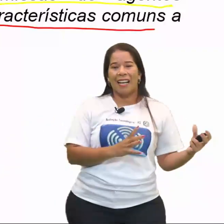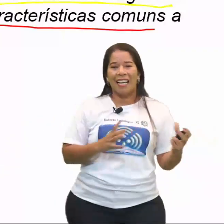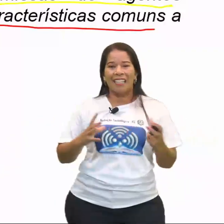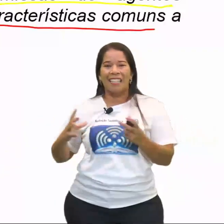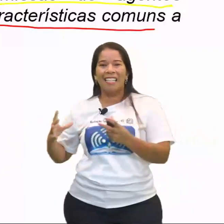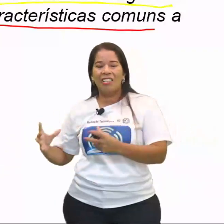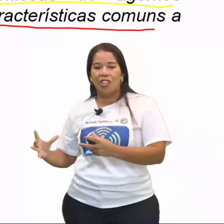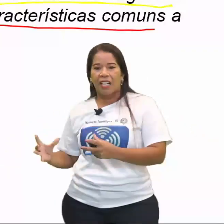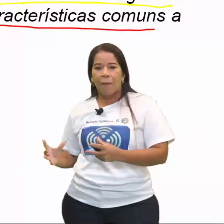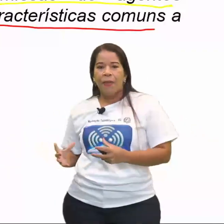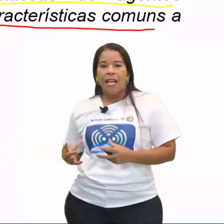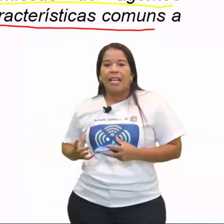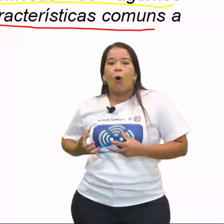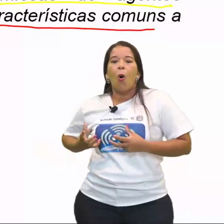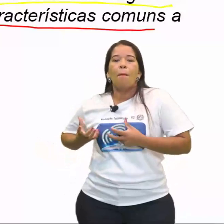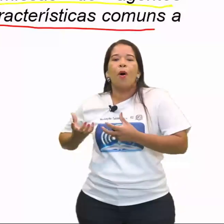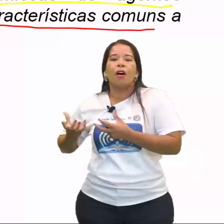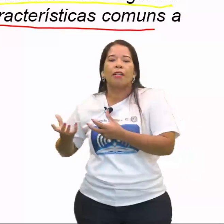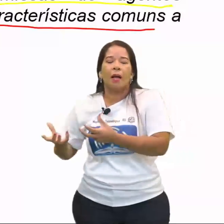essa característica